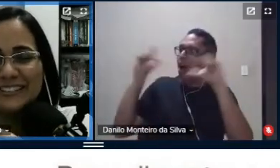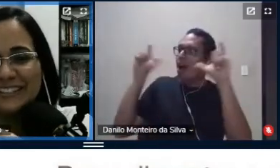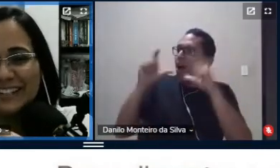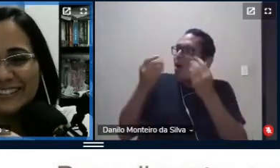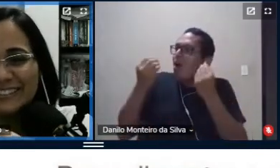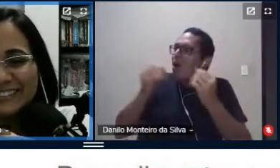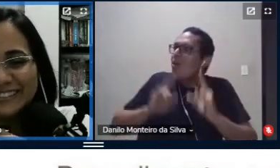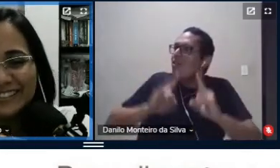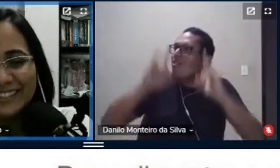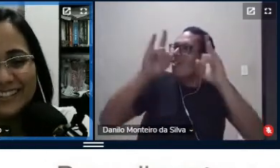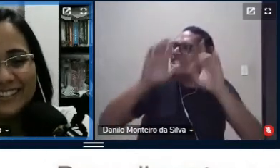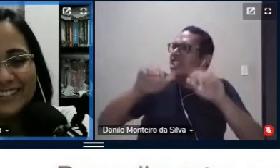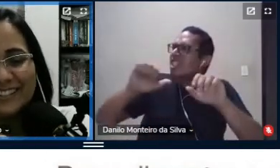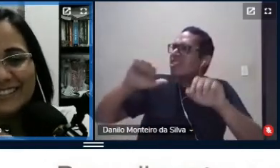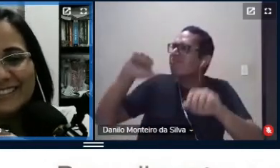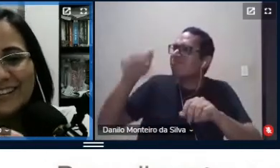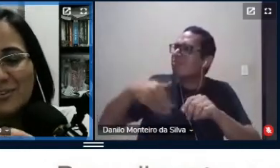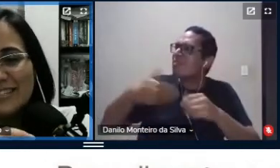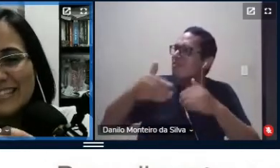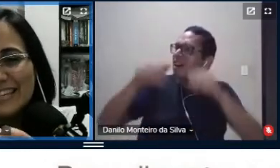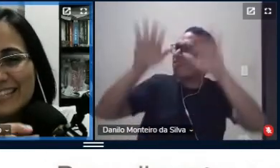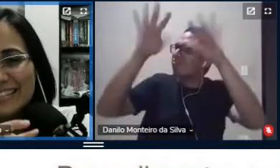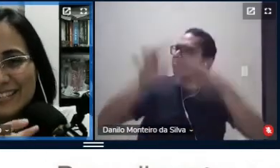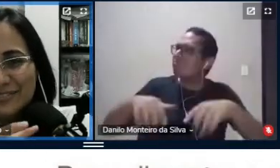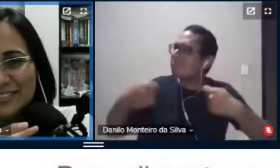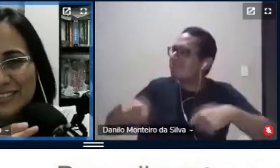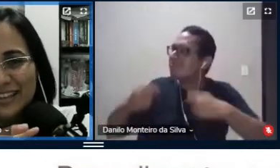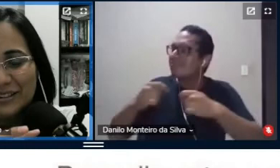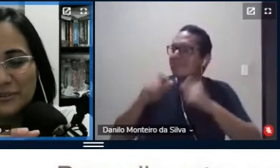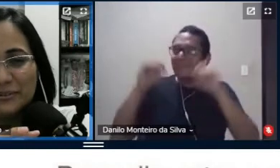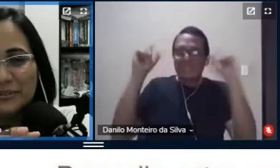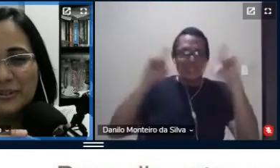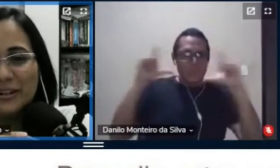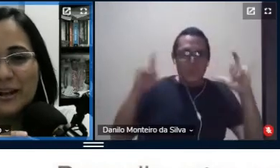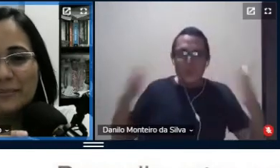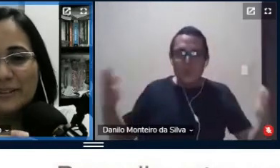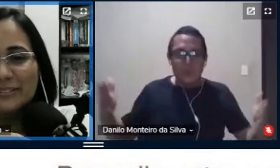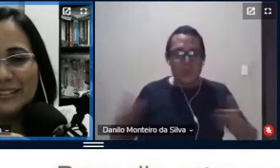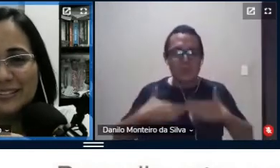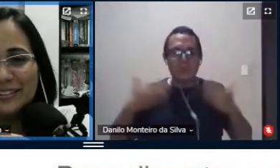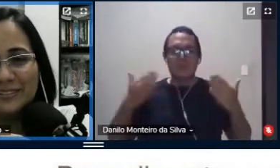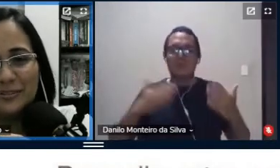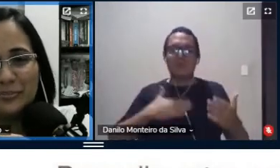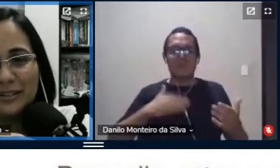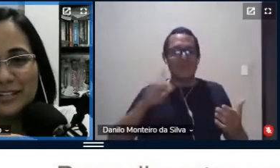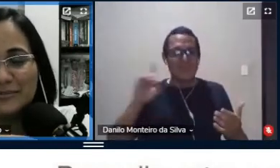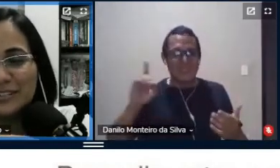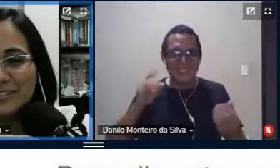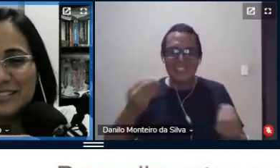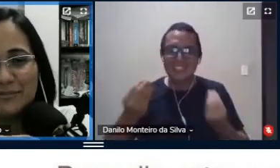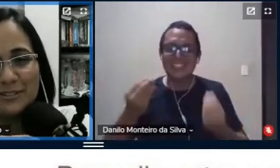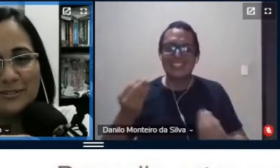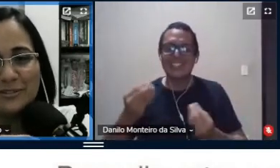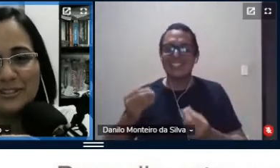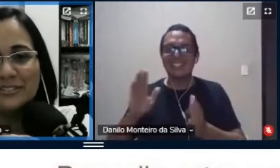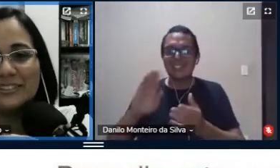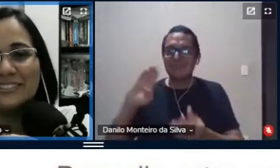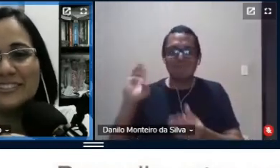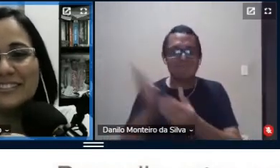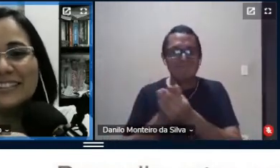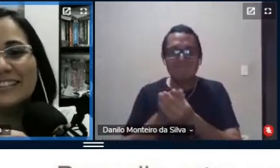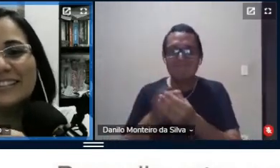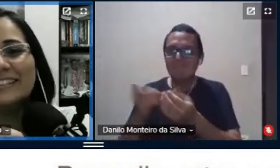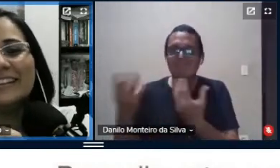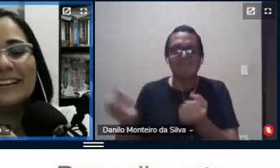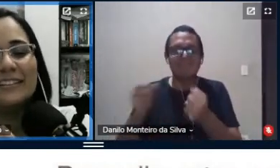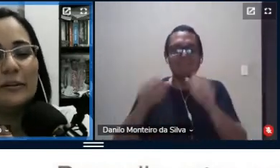prédio condenado. Não sei se eles já fizeram a manutenção no prédio, mas eu achei absurdo